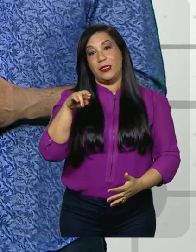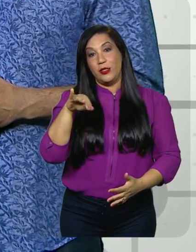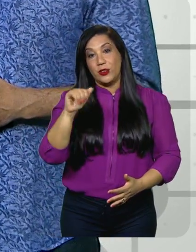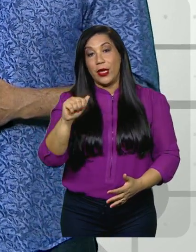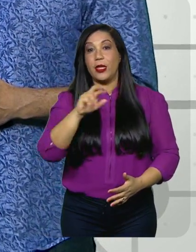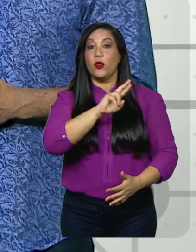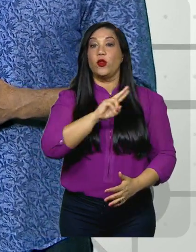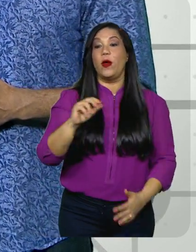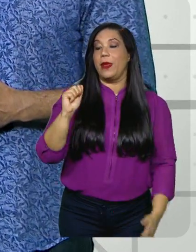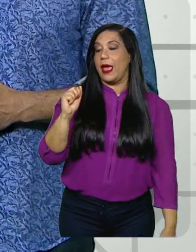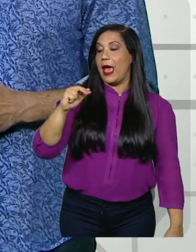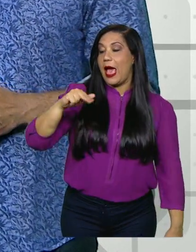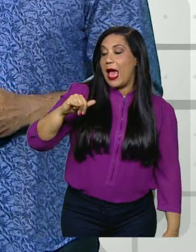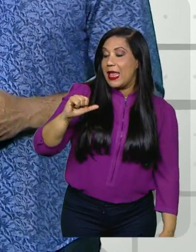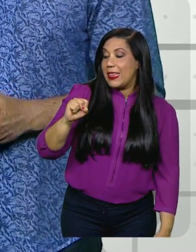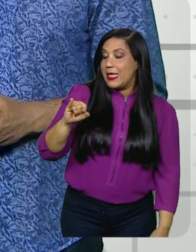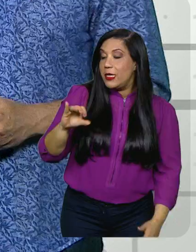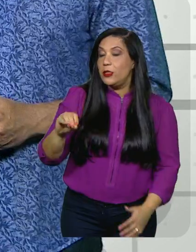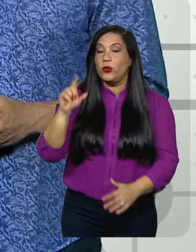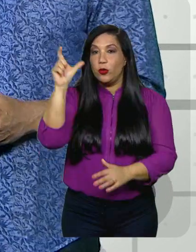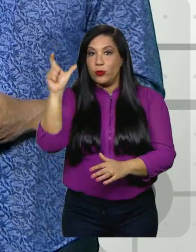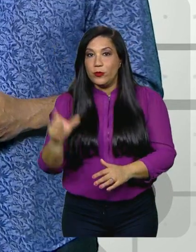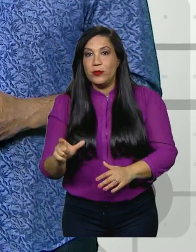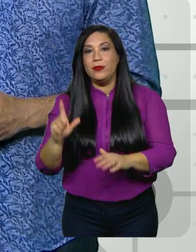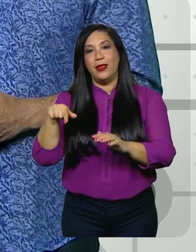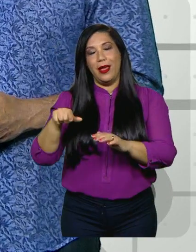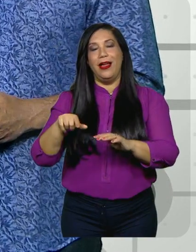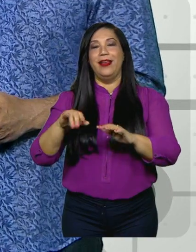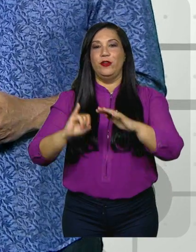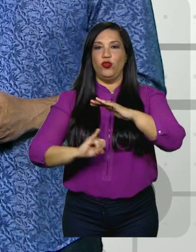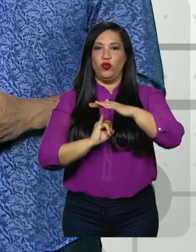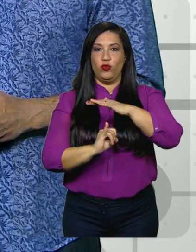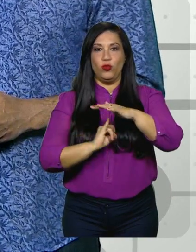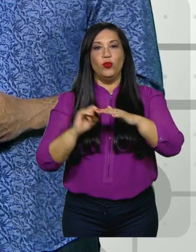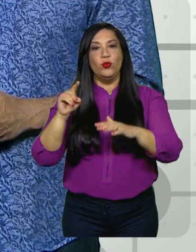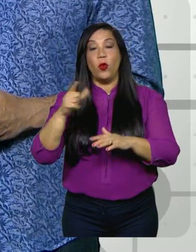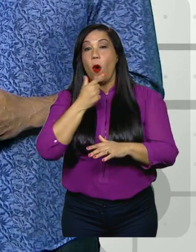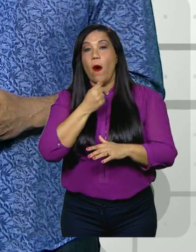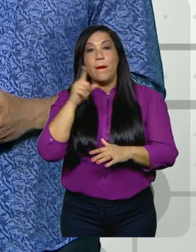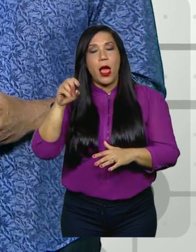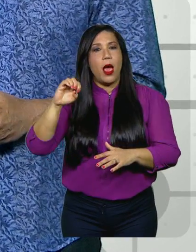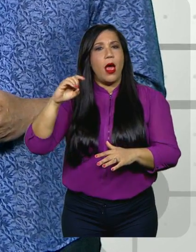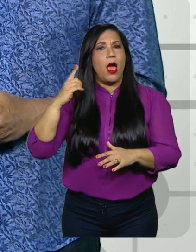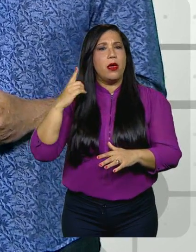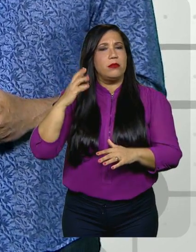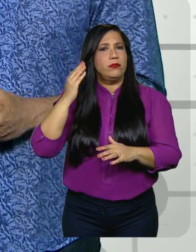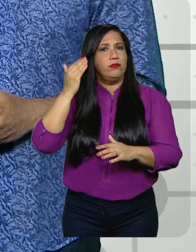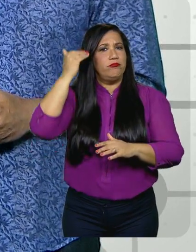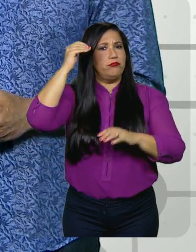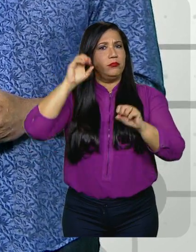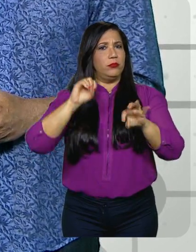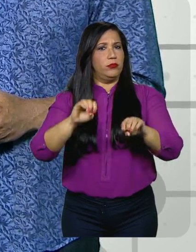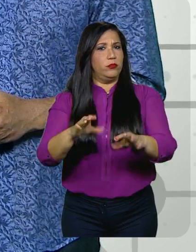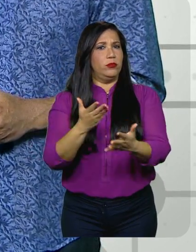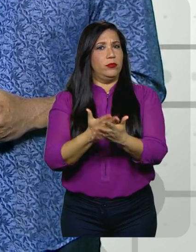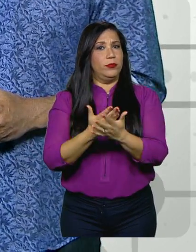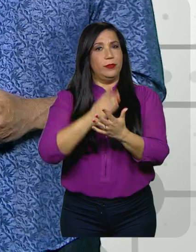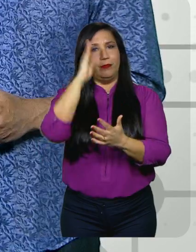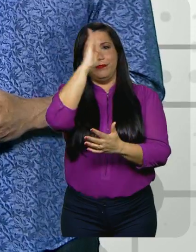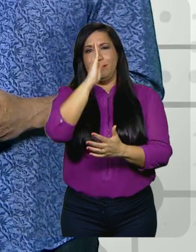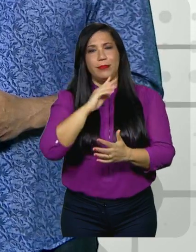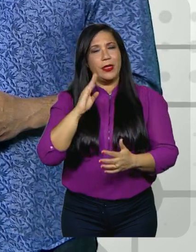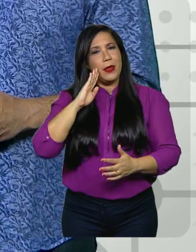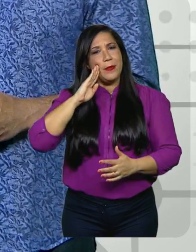ao instituto responsável pelo Enem e outras avaliações educacionais brasileiras, foi um dos grandes educadores do nosso país e um dos